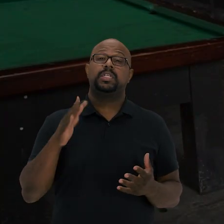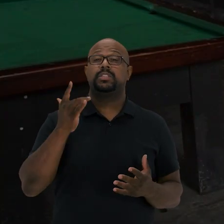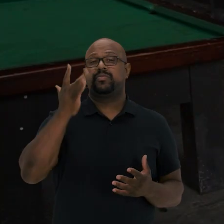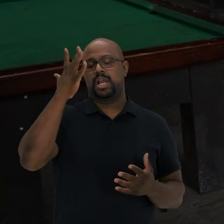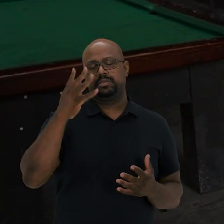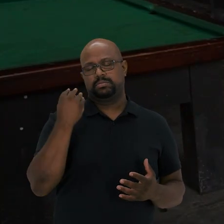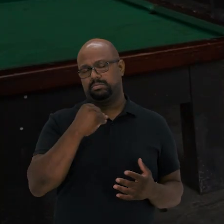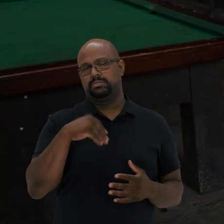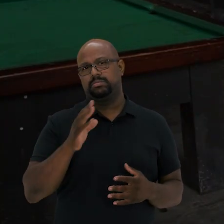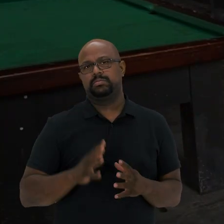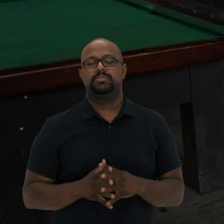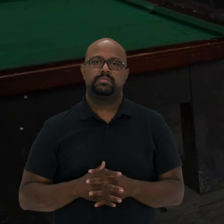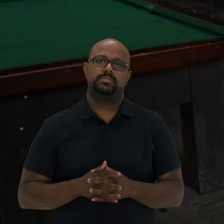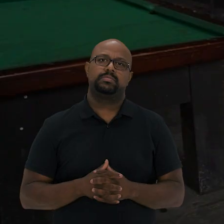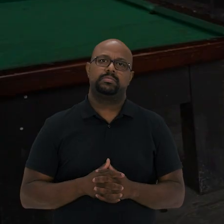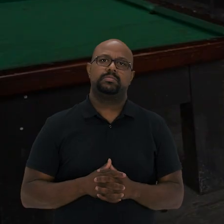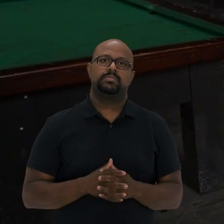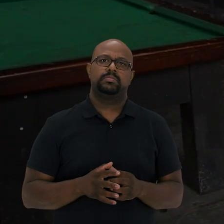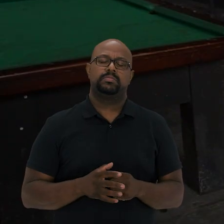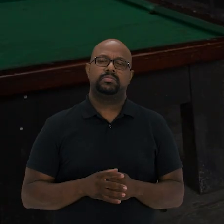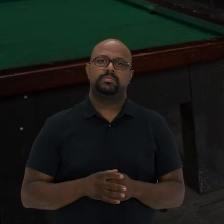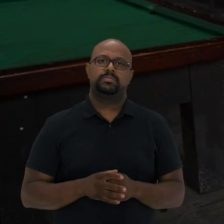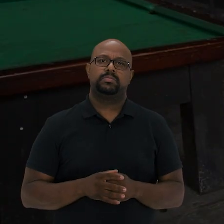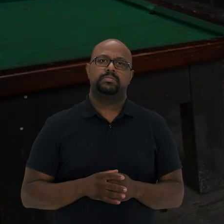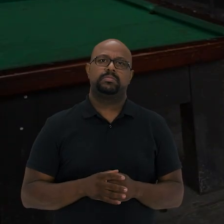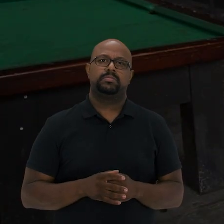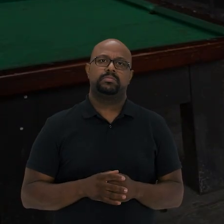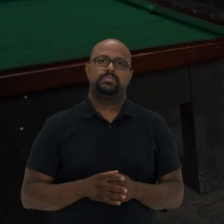praticamente mais facilmente até. Sim. Então houve uma